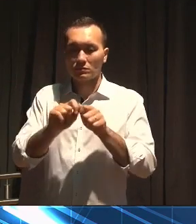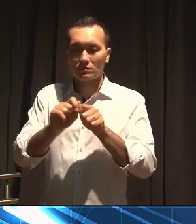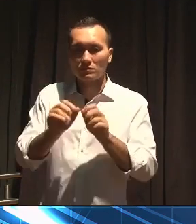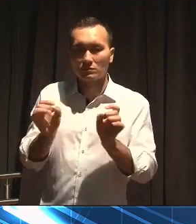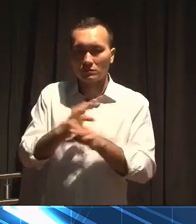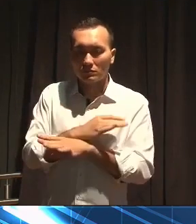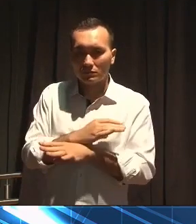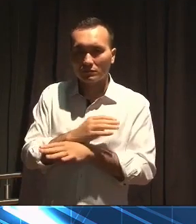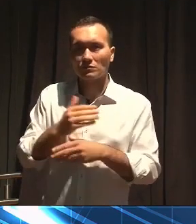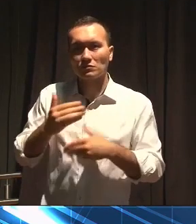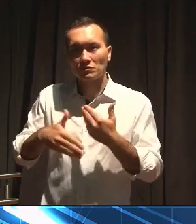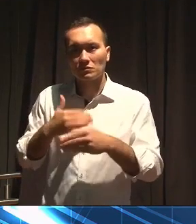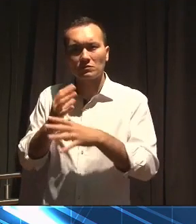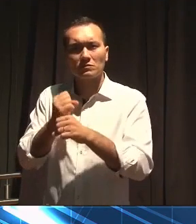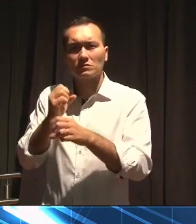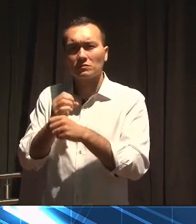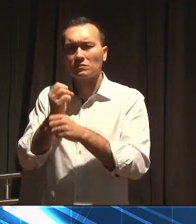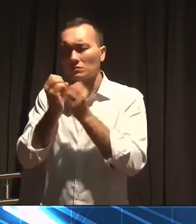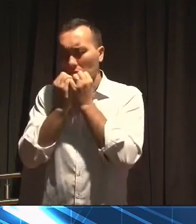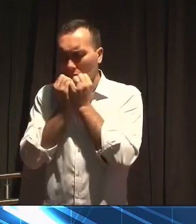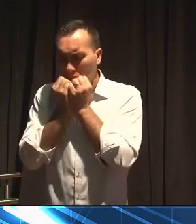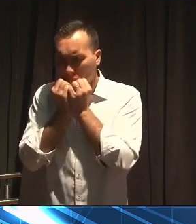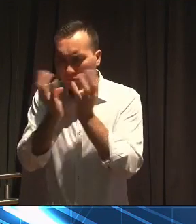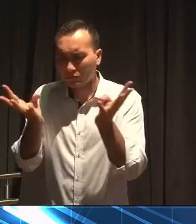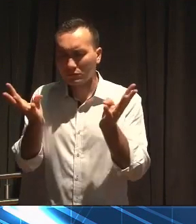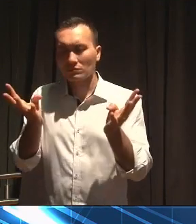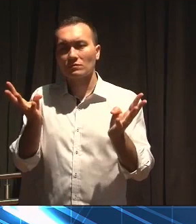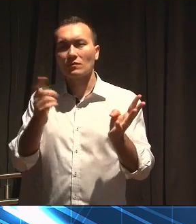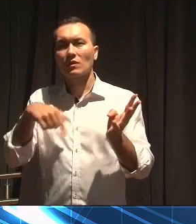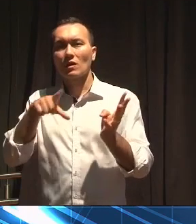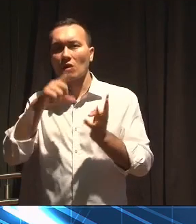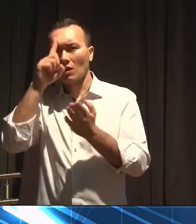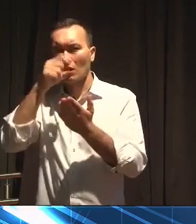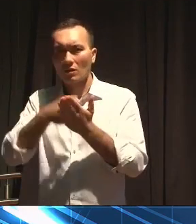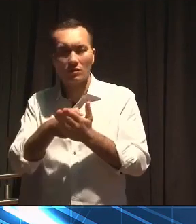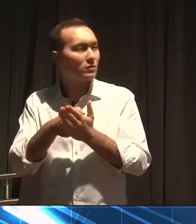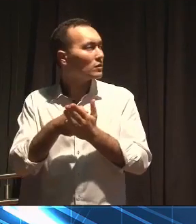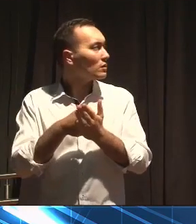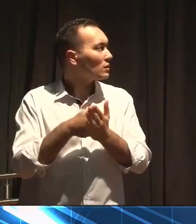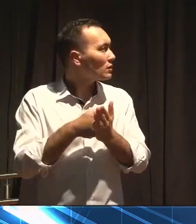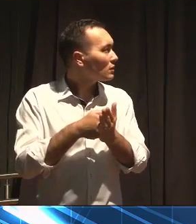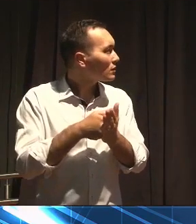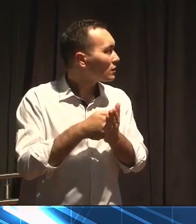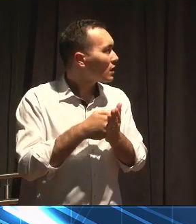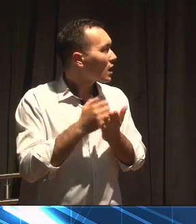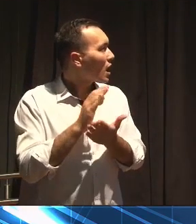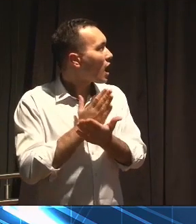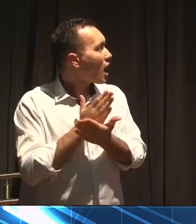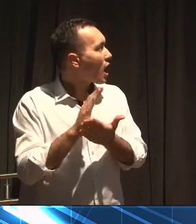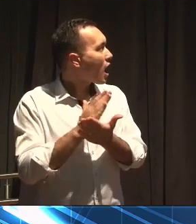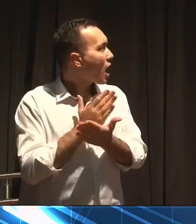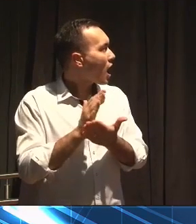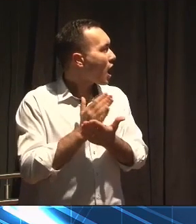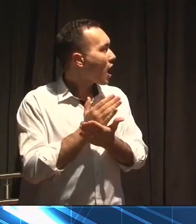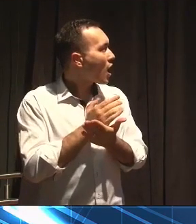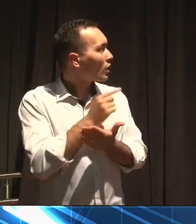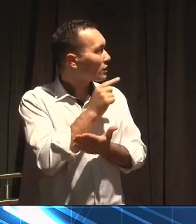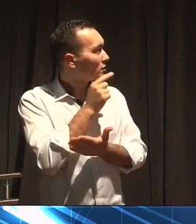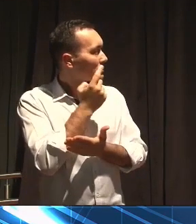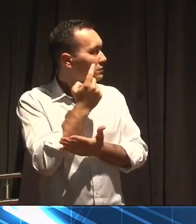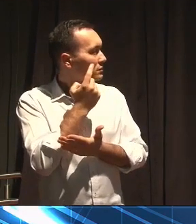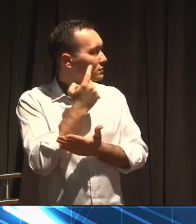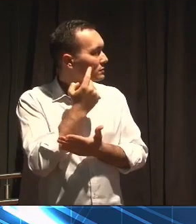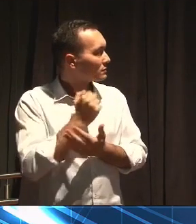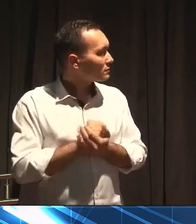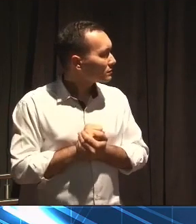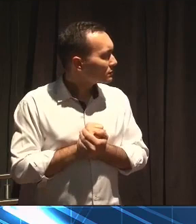um resultado, um bom resultado. A gente definiu alguns KPIs. É importante definir KPIs para a gente medir e não ficar só no sentimento que aquilo